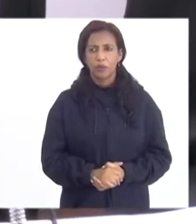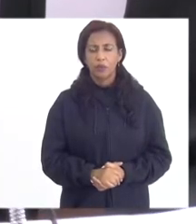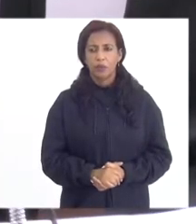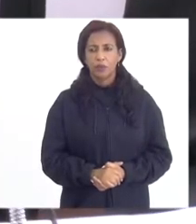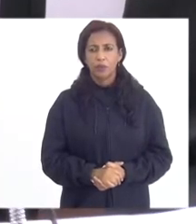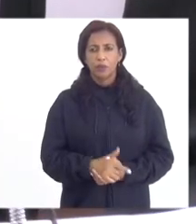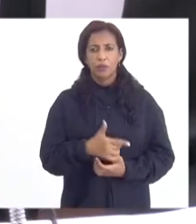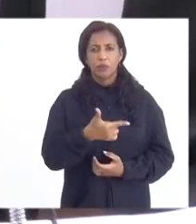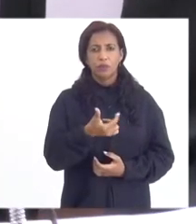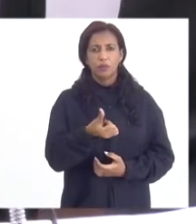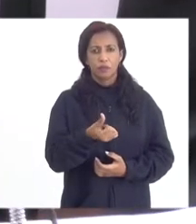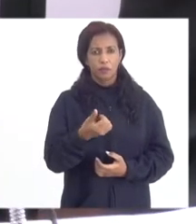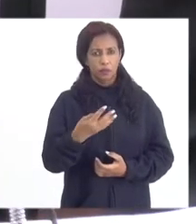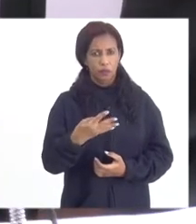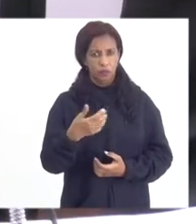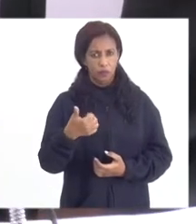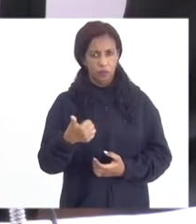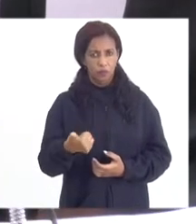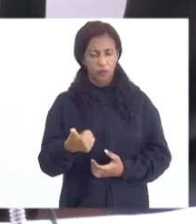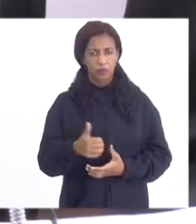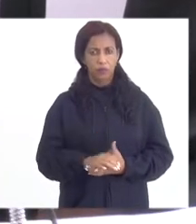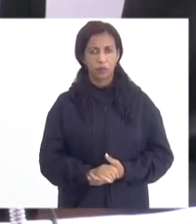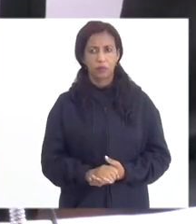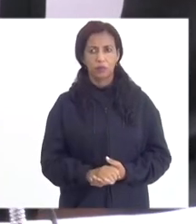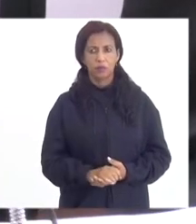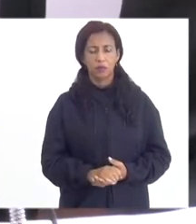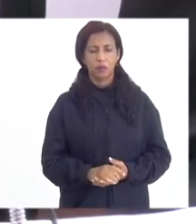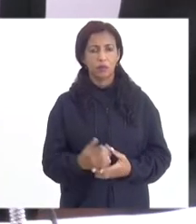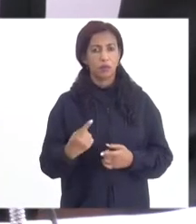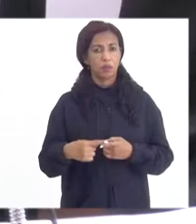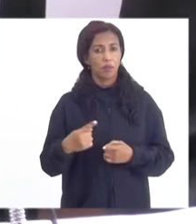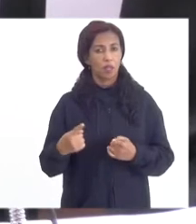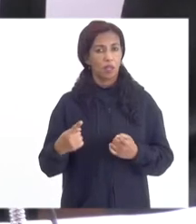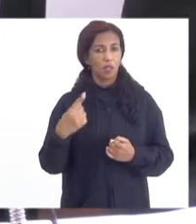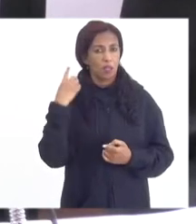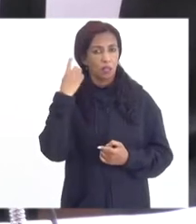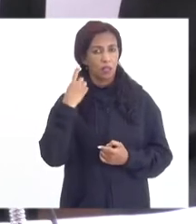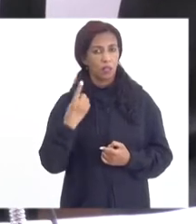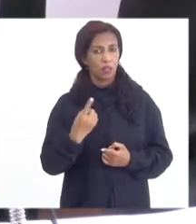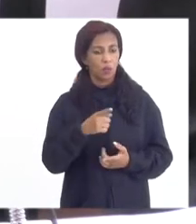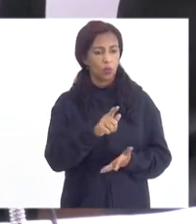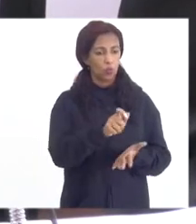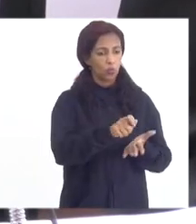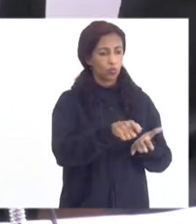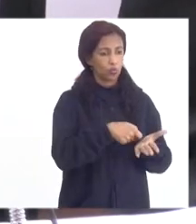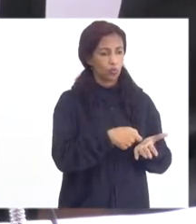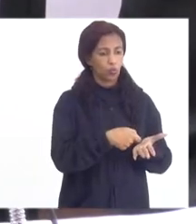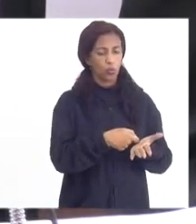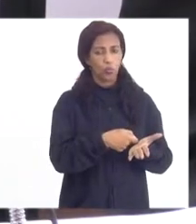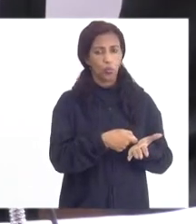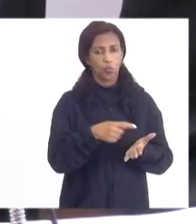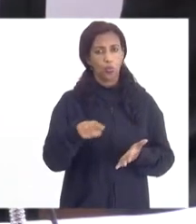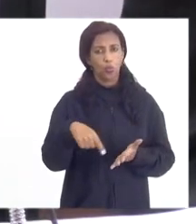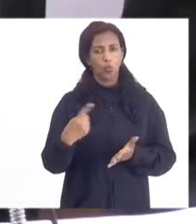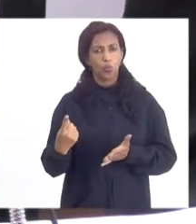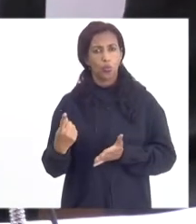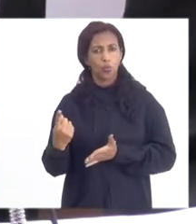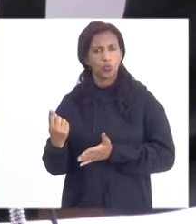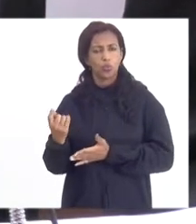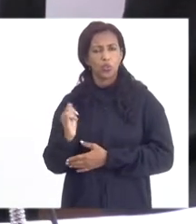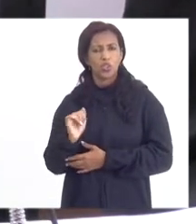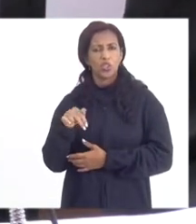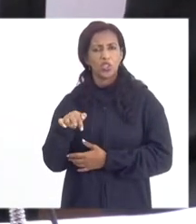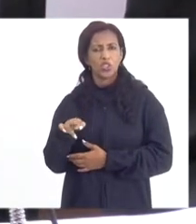O 2641. Que é da Dani, porque um é autorizativo e o outro institui,